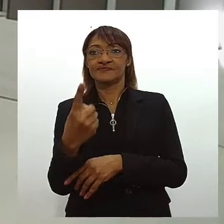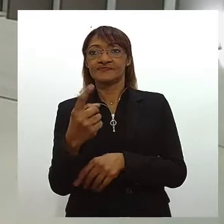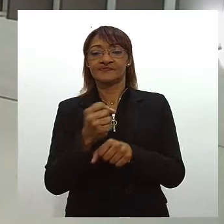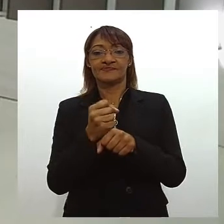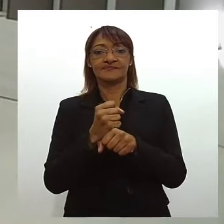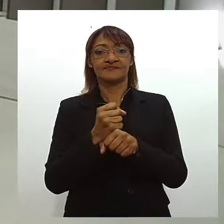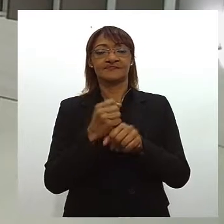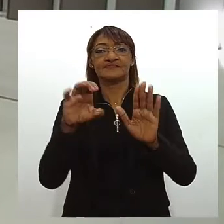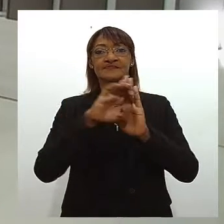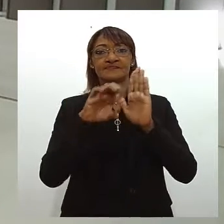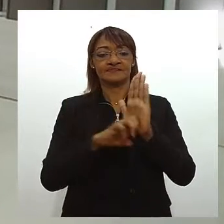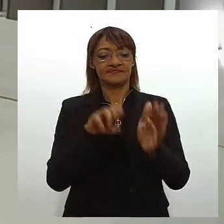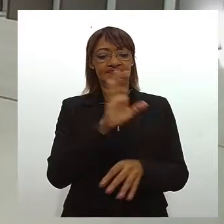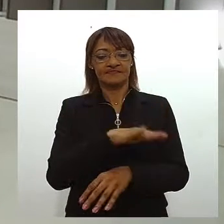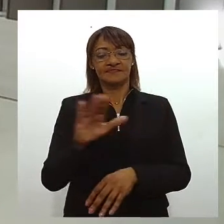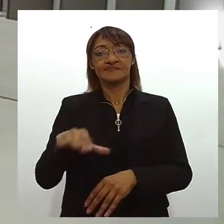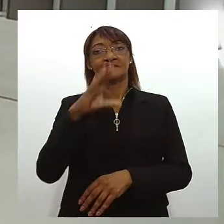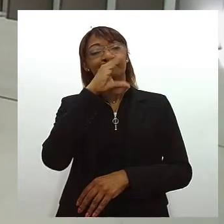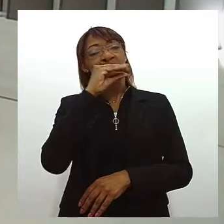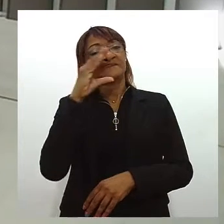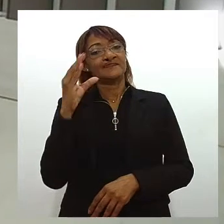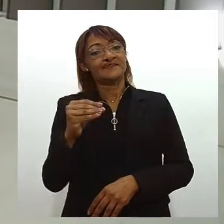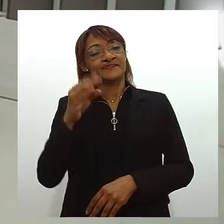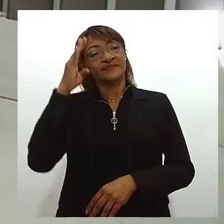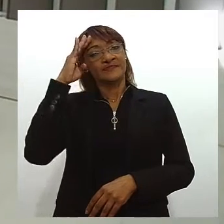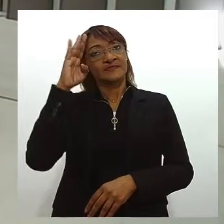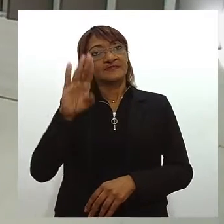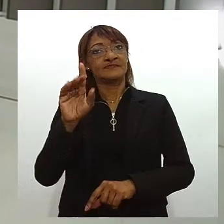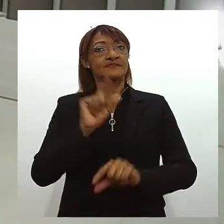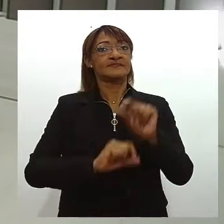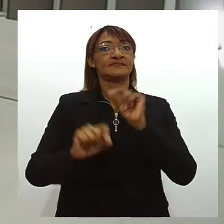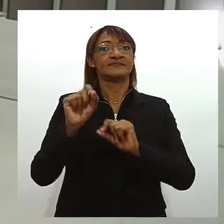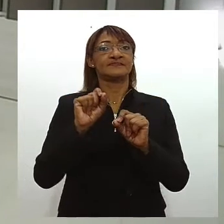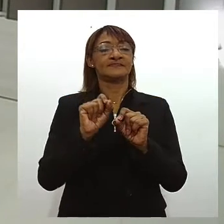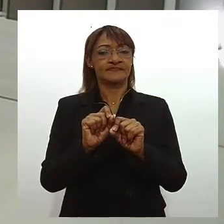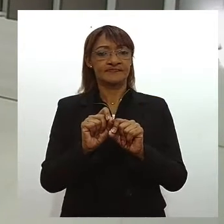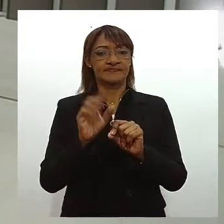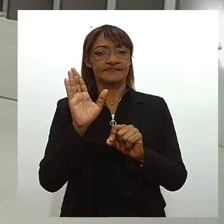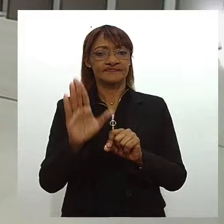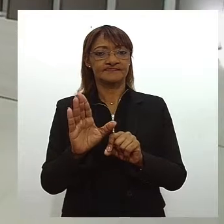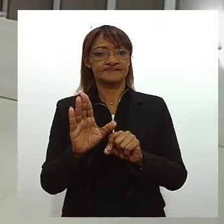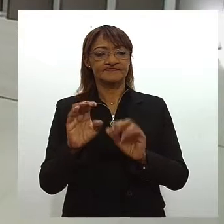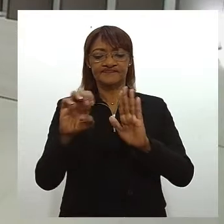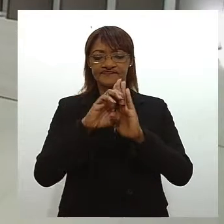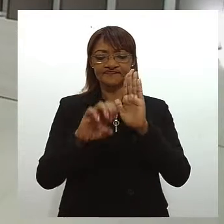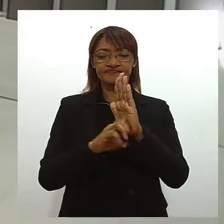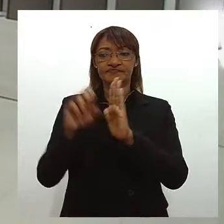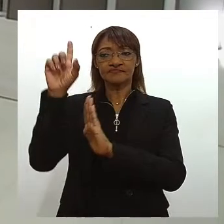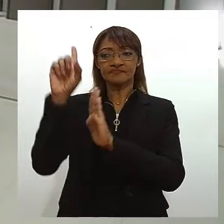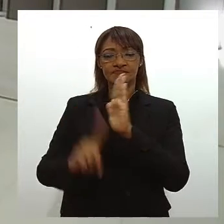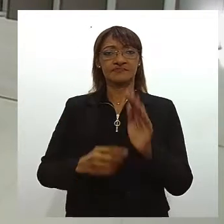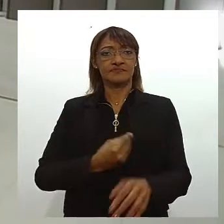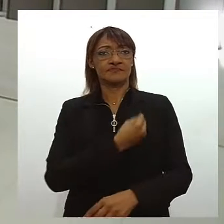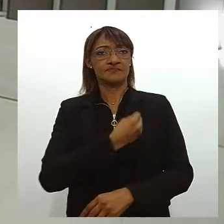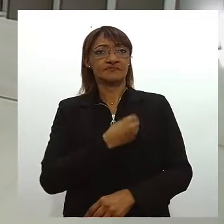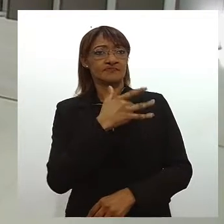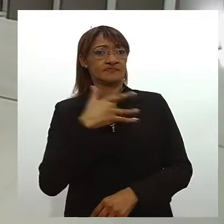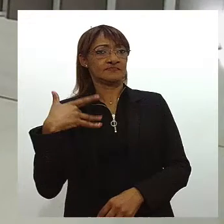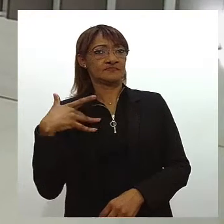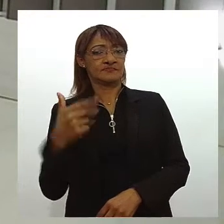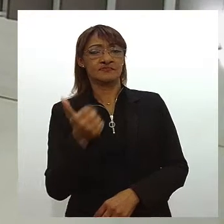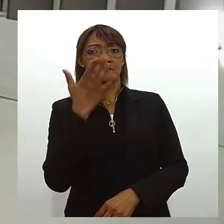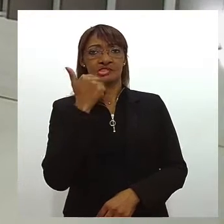Adolescente. Tendo como princípio fundamental a proteção integral desse público, o Estatuto garante direito à vida, à saúde, à alimentação,